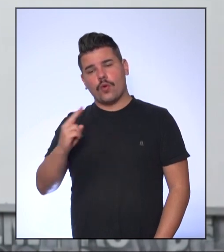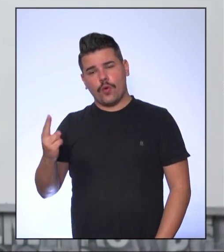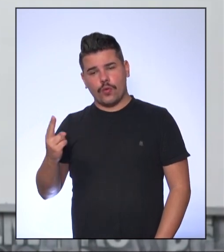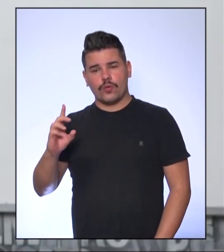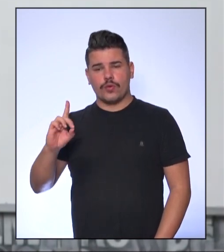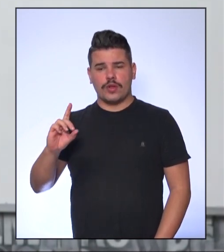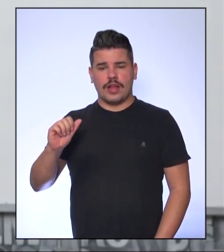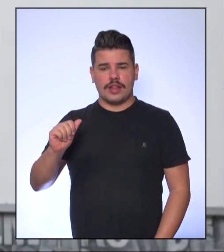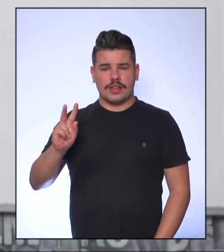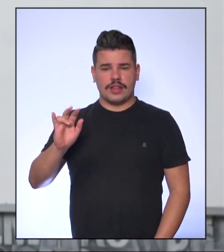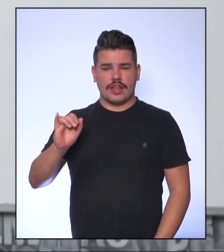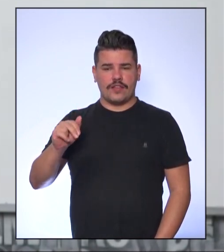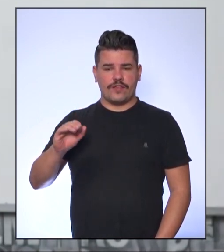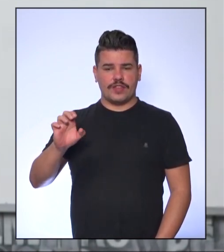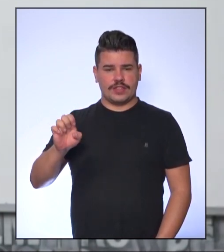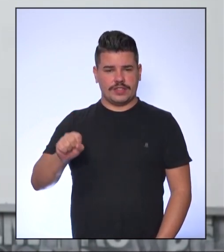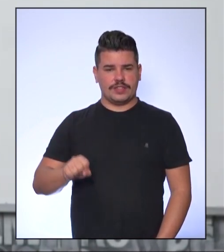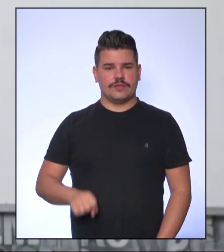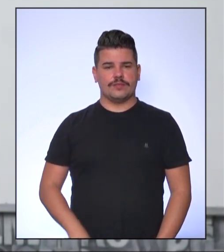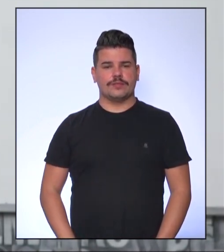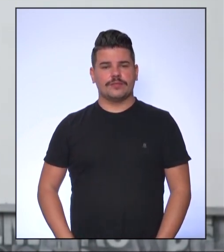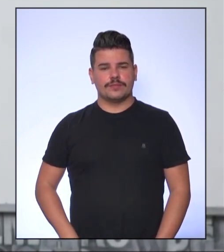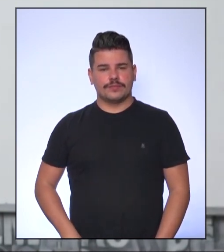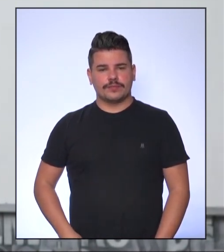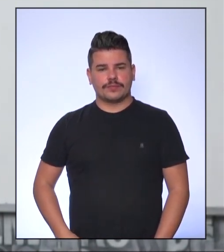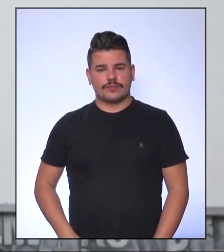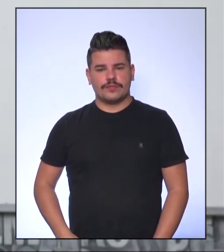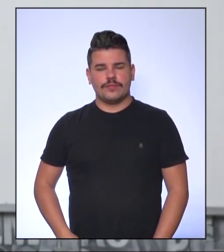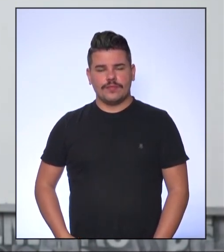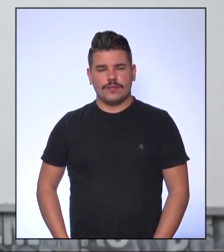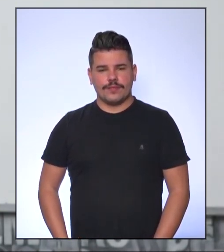Vinci. Um nome.